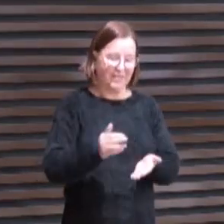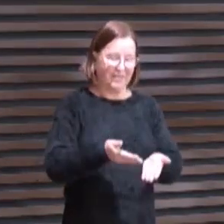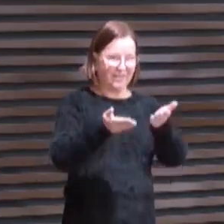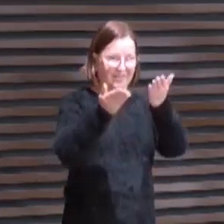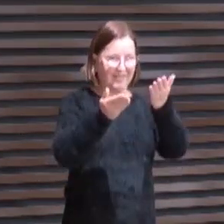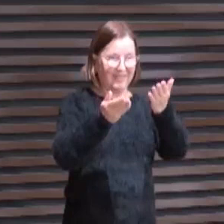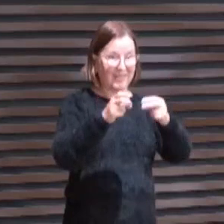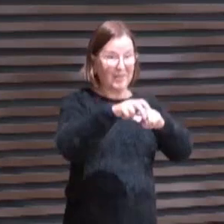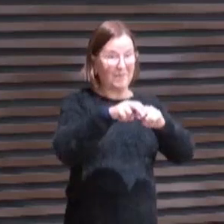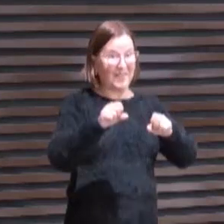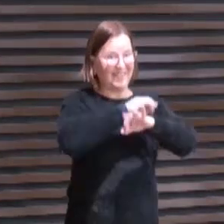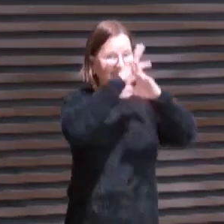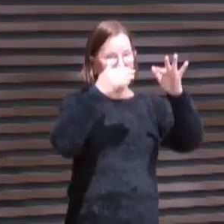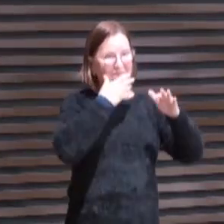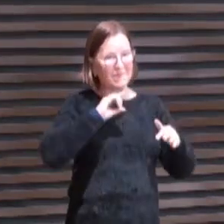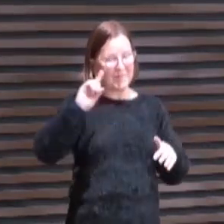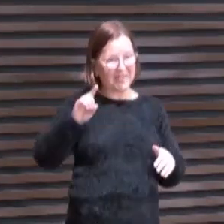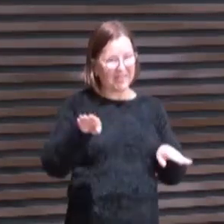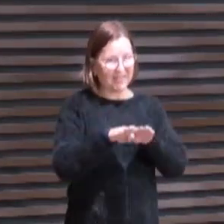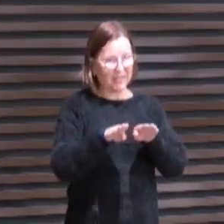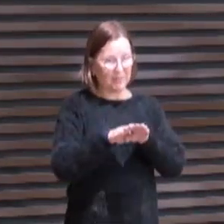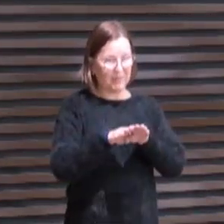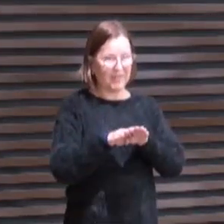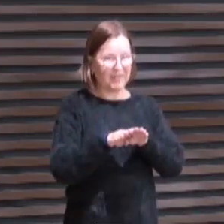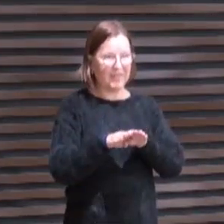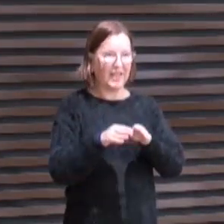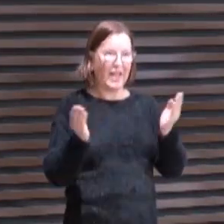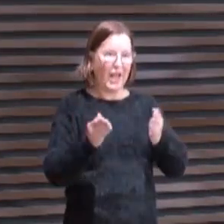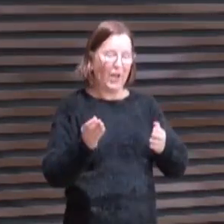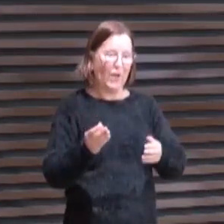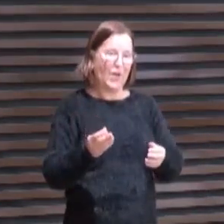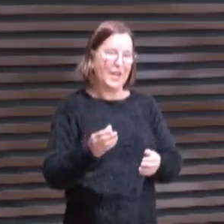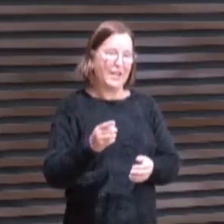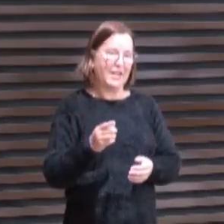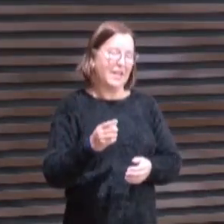pela glória do Pai, assim também andemos nós em novidade de vida.